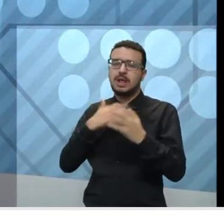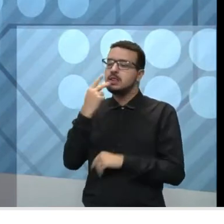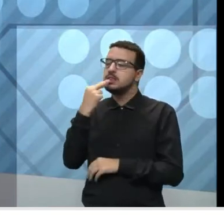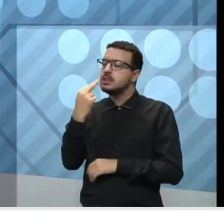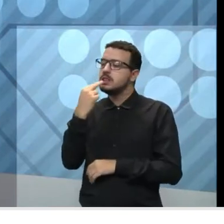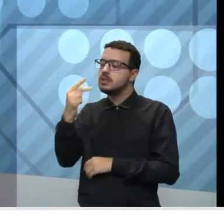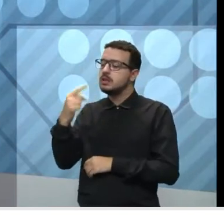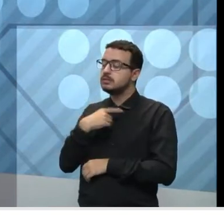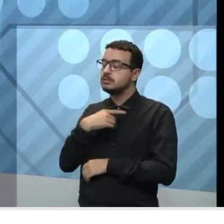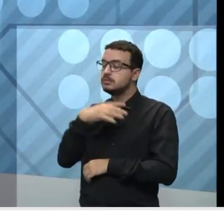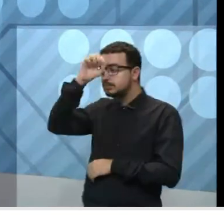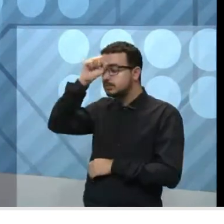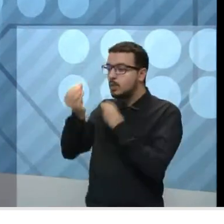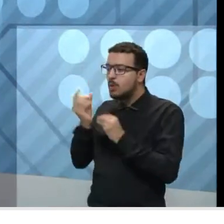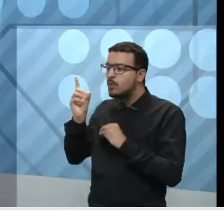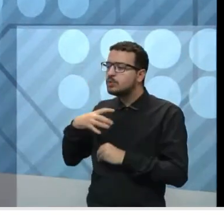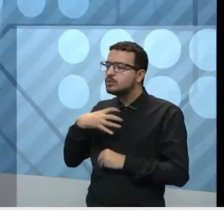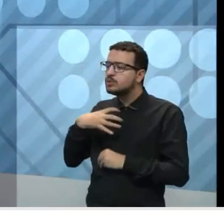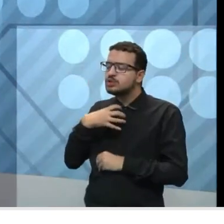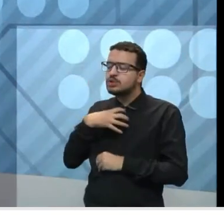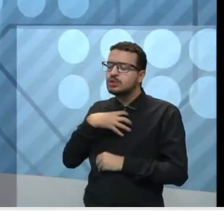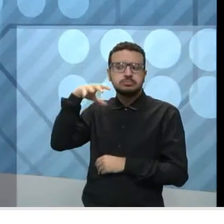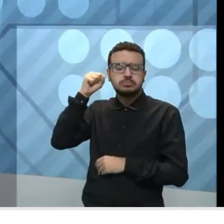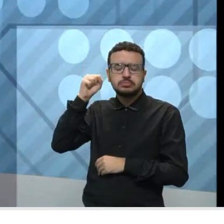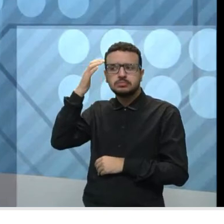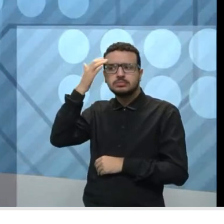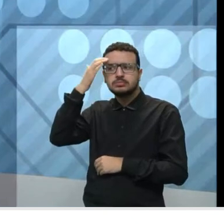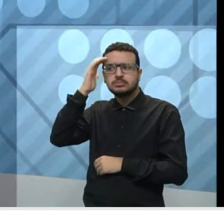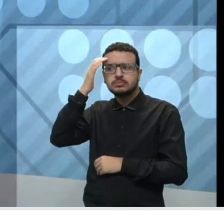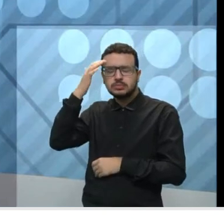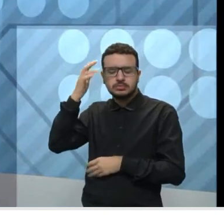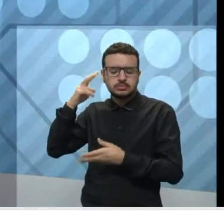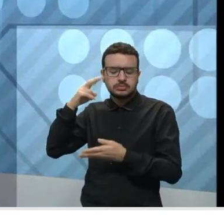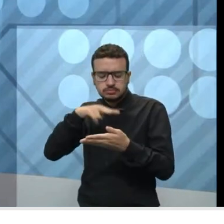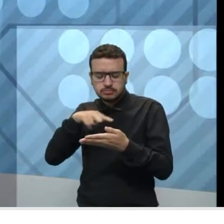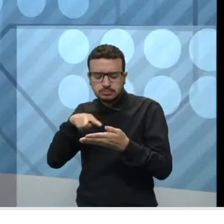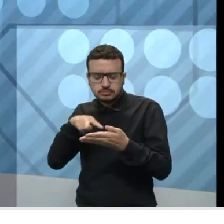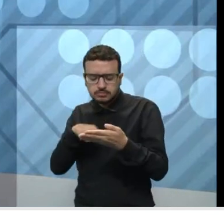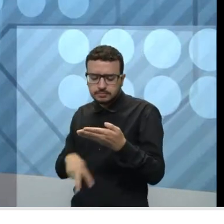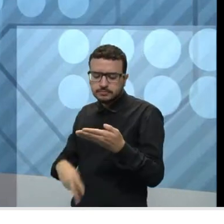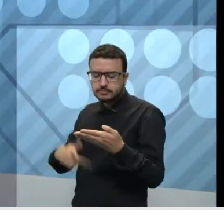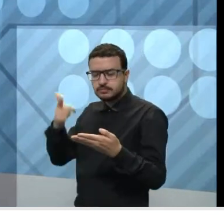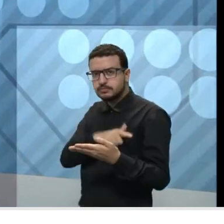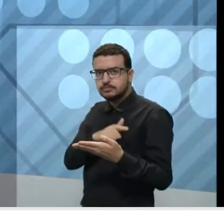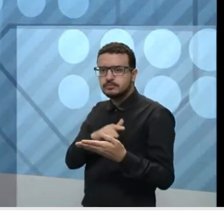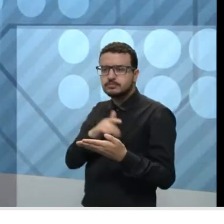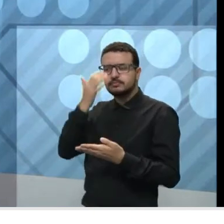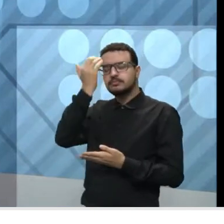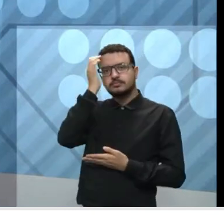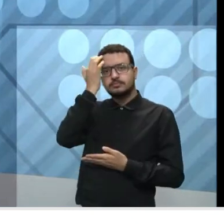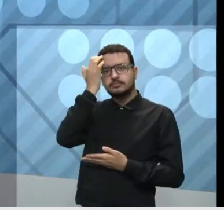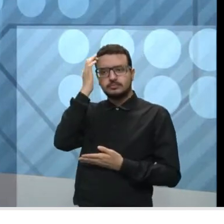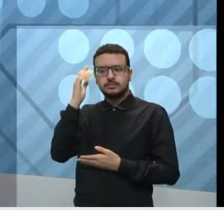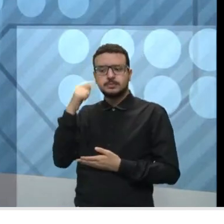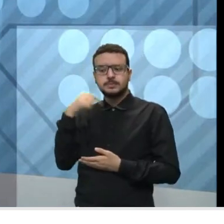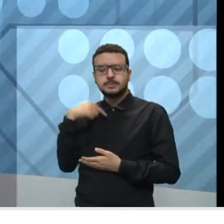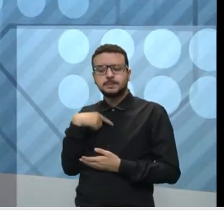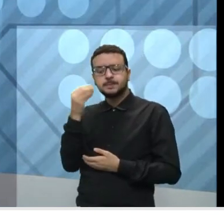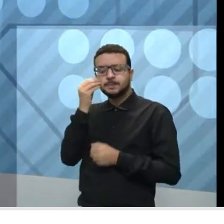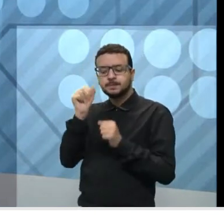ler agora para ver se eu consigo, não é? Se eu estou entendendo, e eu vou tentar fazer algumas tentativas eu vou fazer algumas escritas